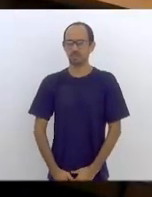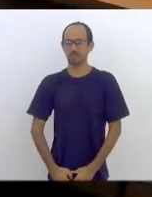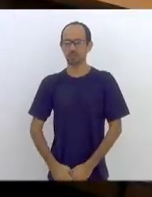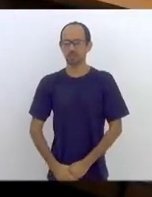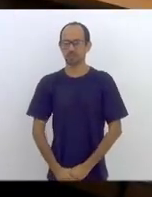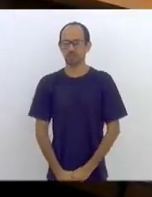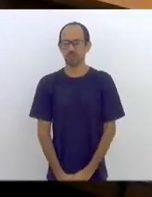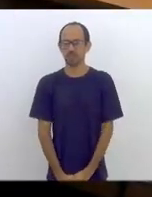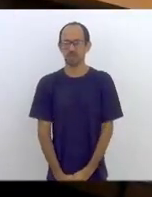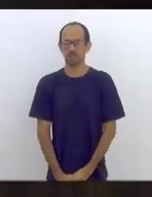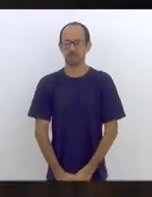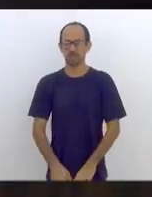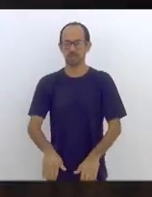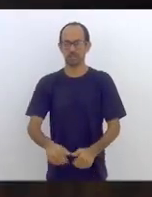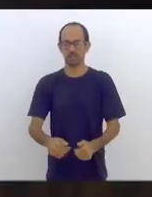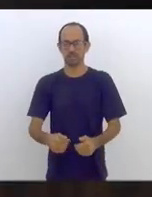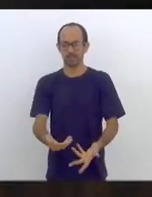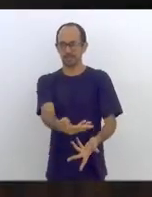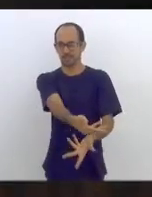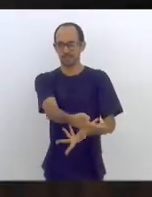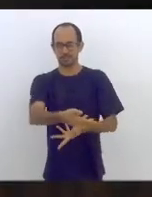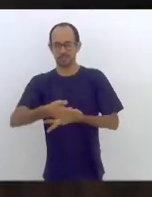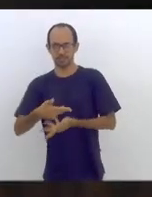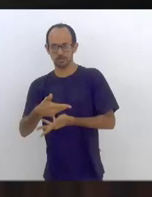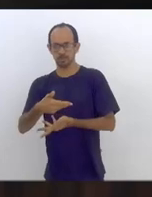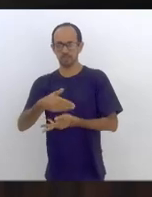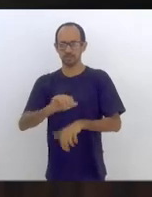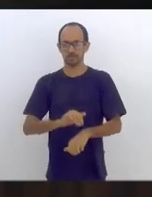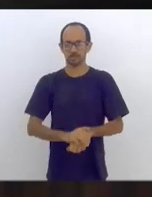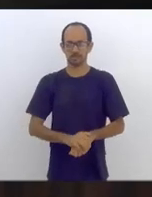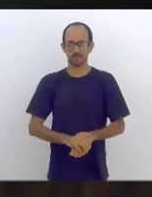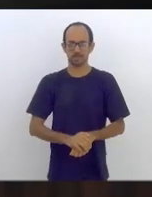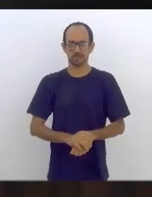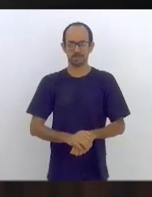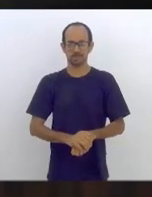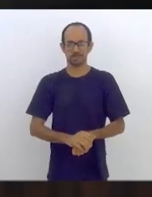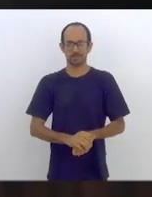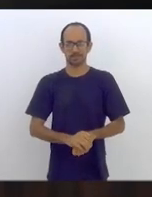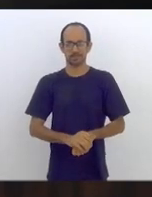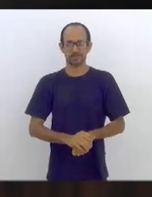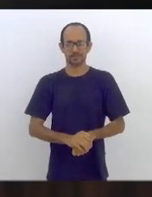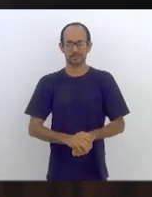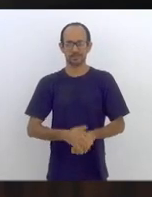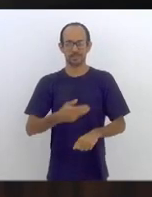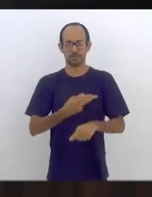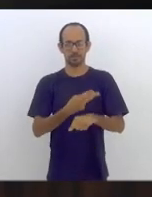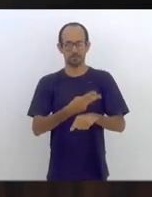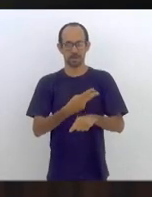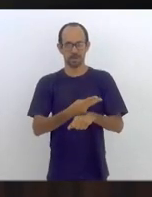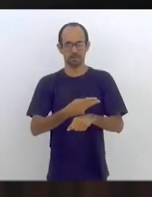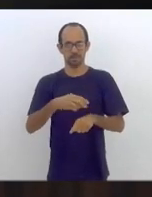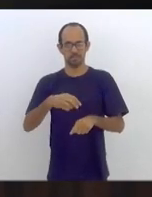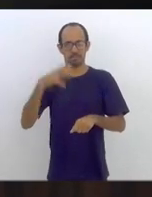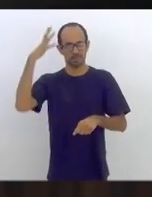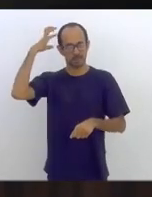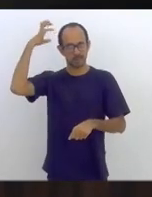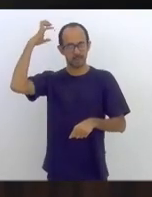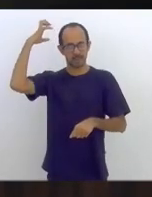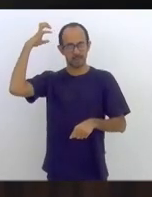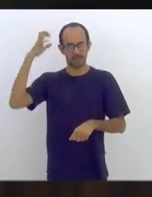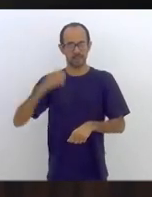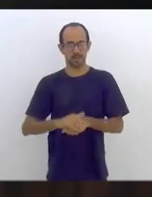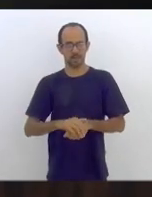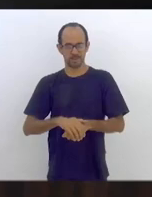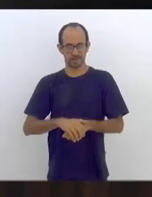Quero convidar agora para receber o Prêmio Marielle Franco, nosso último Prêmio Marielle Franco da noite. Ela